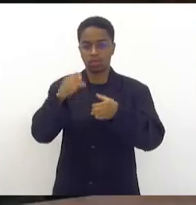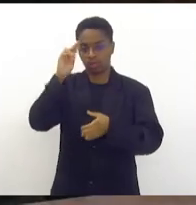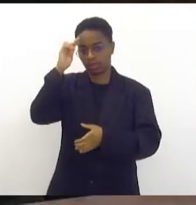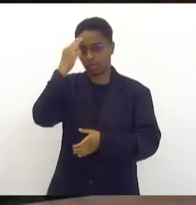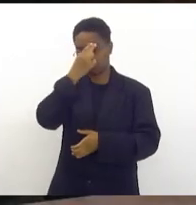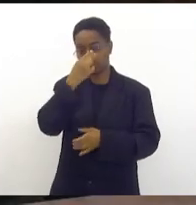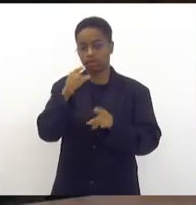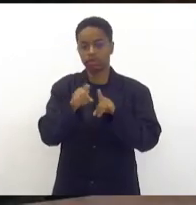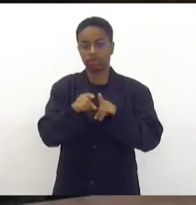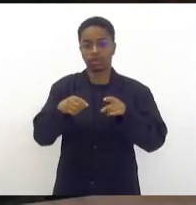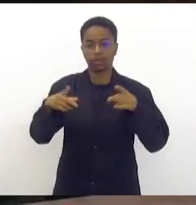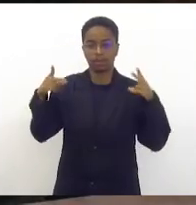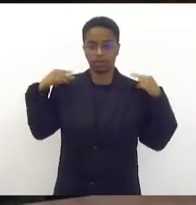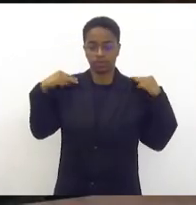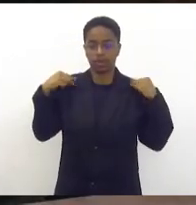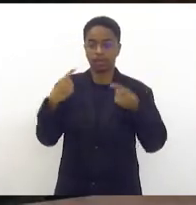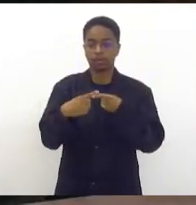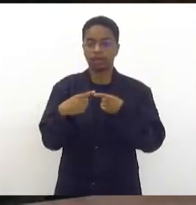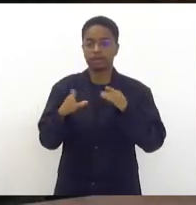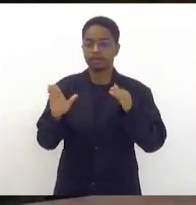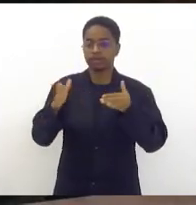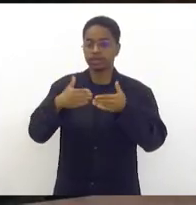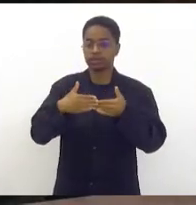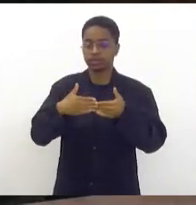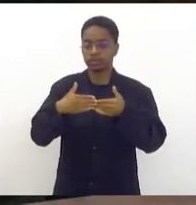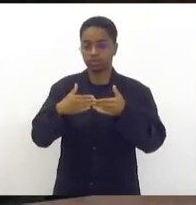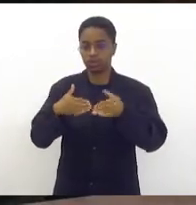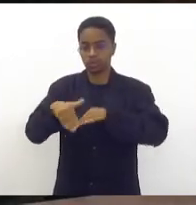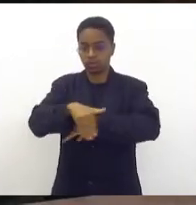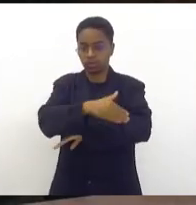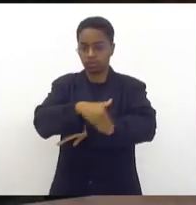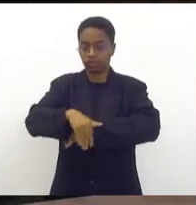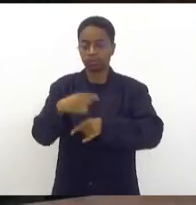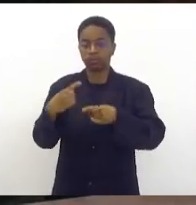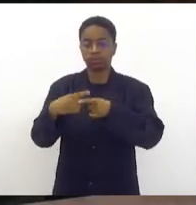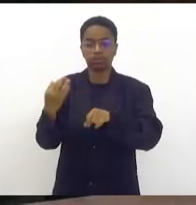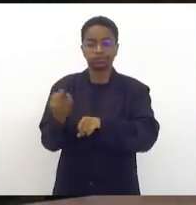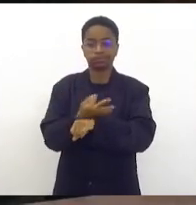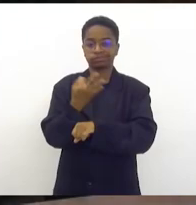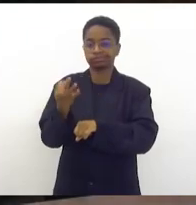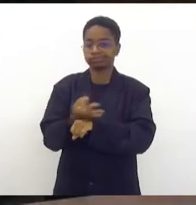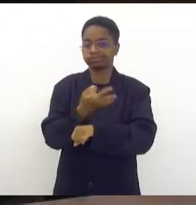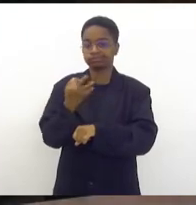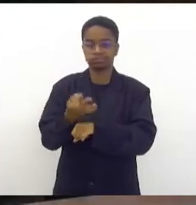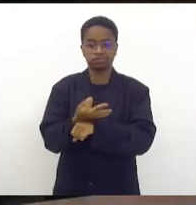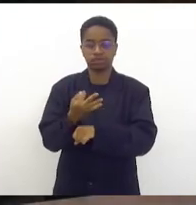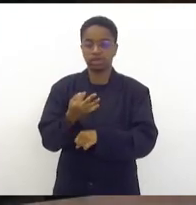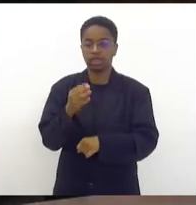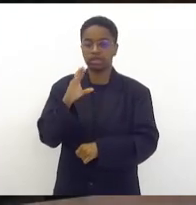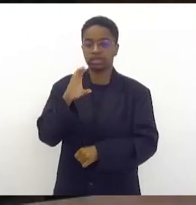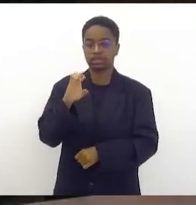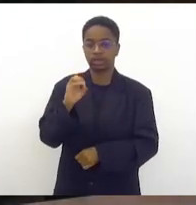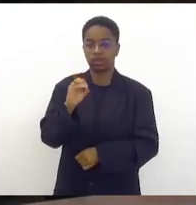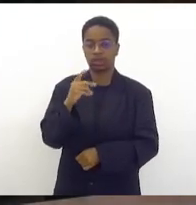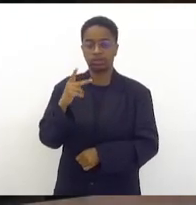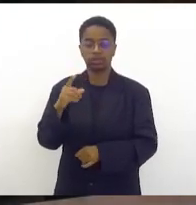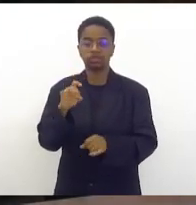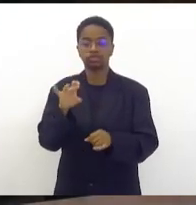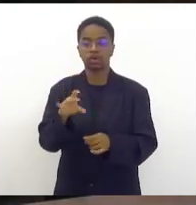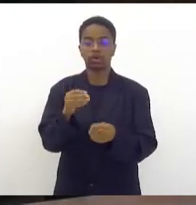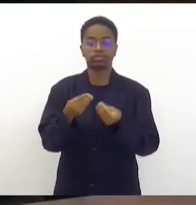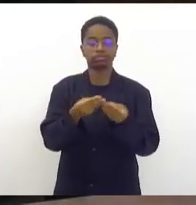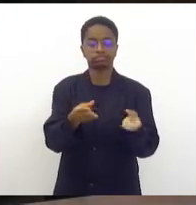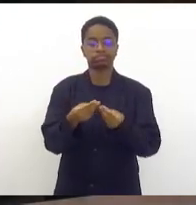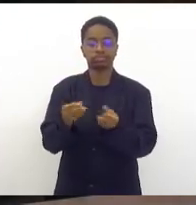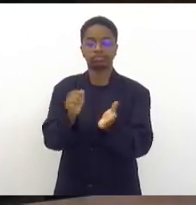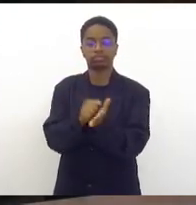que se juntaram, fecharam a via em frente ao aeroporto por não aguentar mais essa CEOP, que está ali só multando, multando,